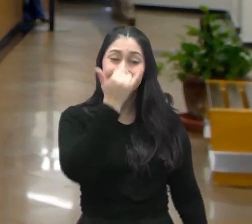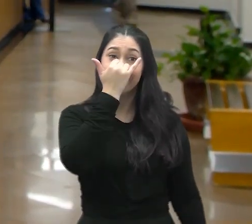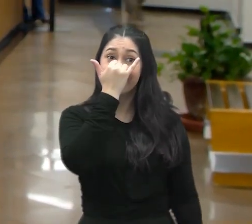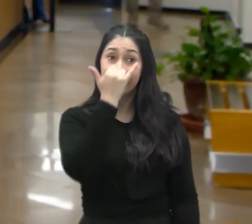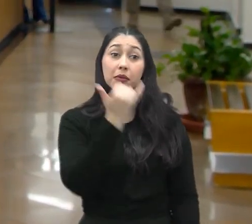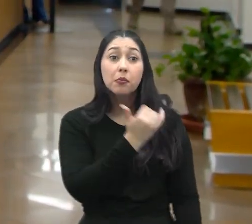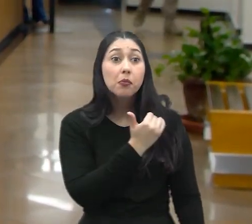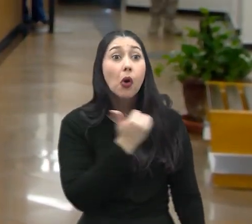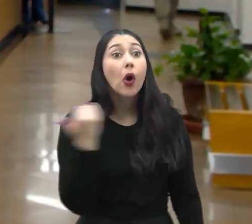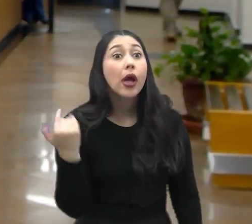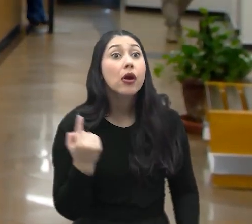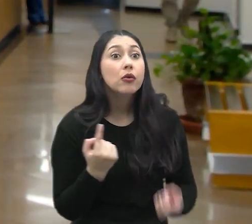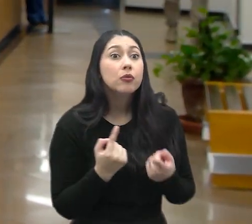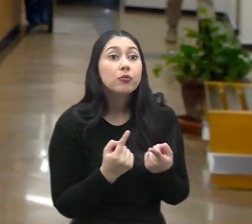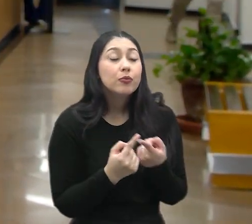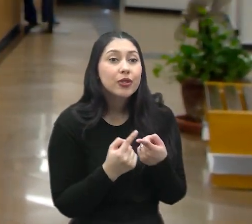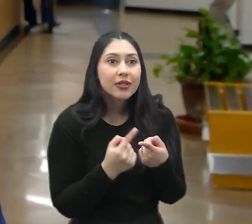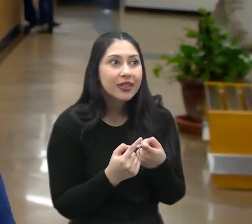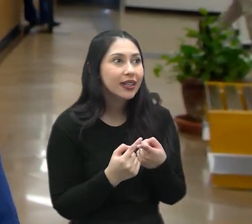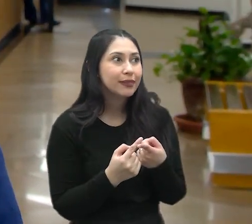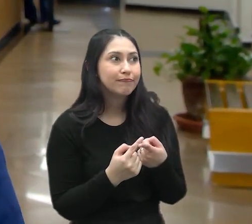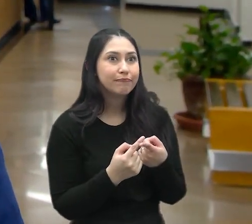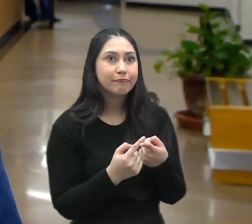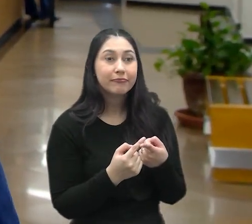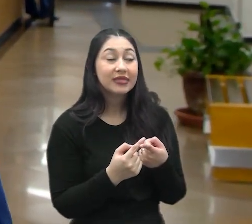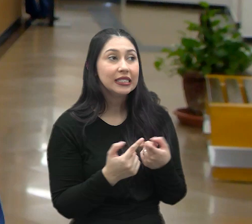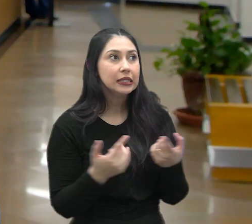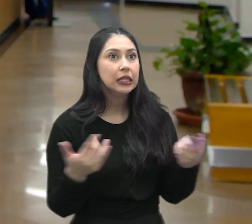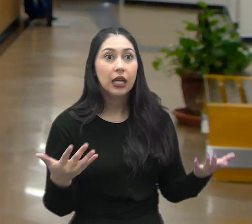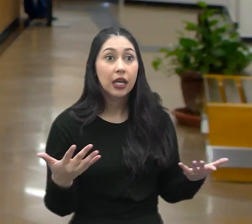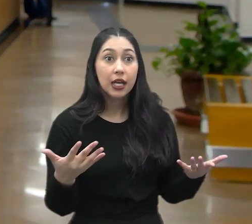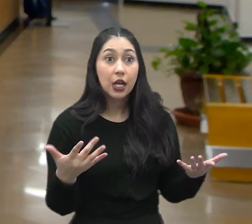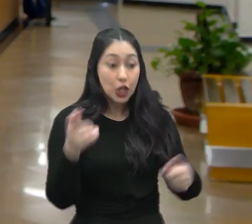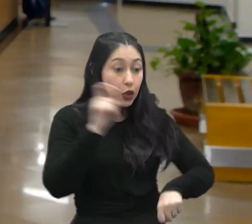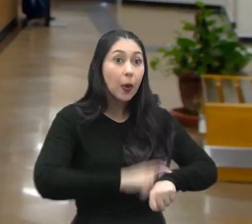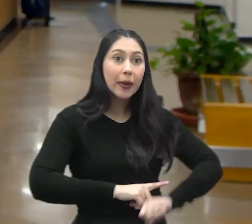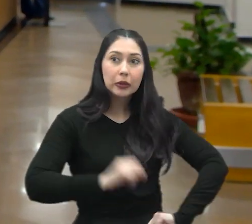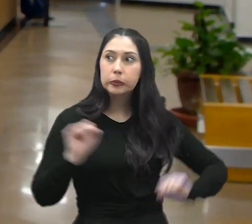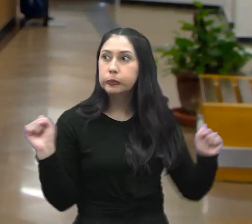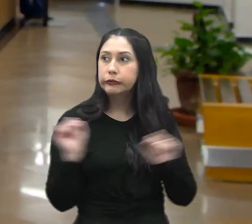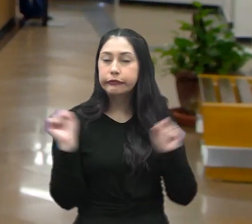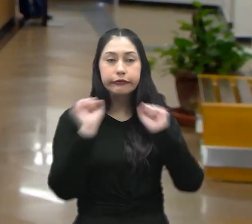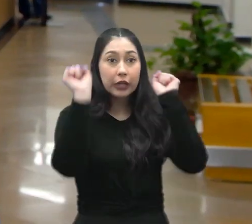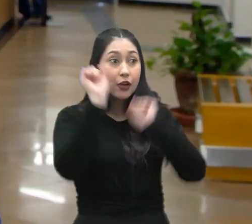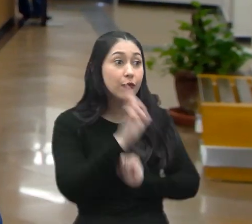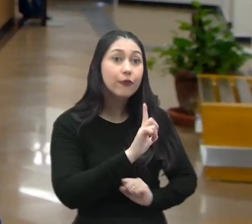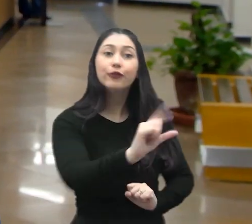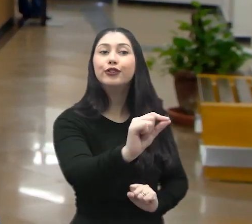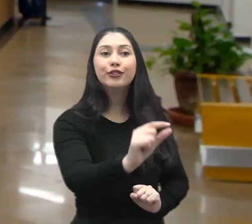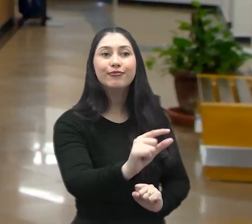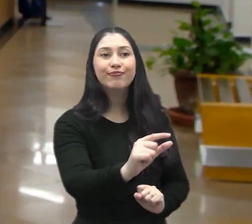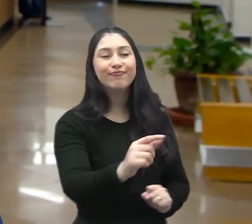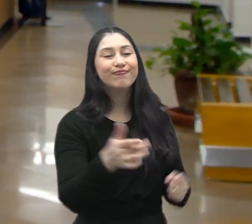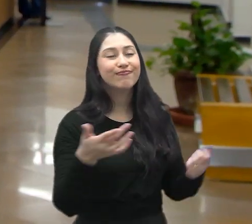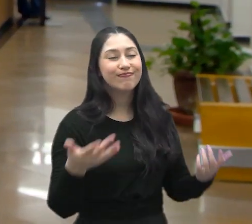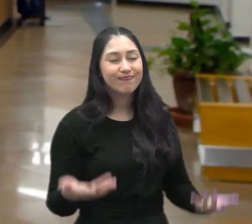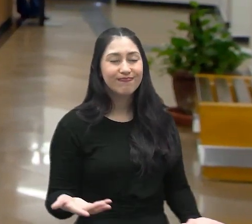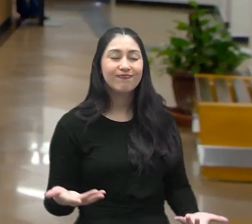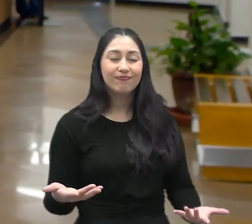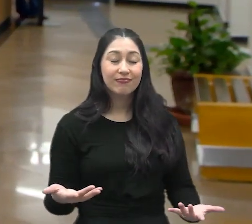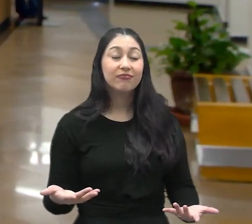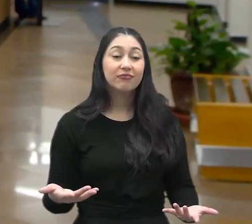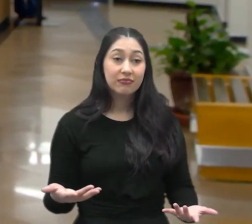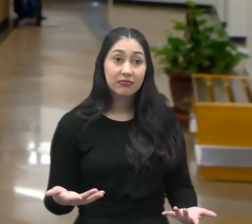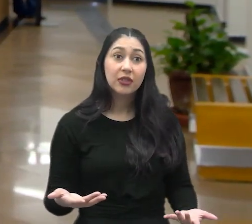a sorte de ser encontrado a tempo e veio a óbito. Né? Então, porque estava passando por uma crise e fugiu de